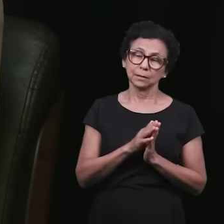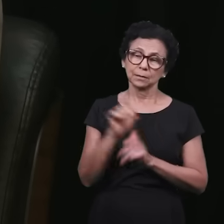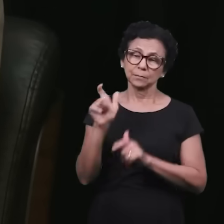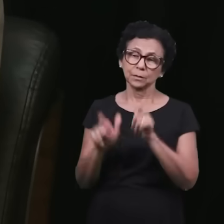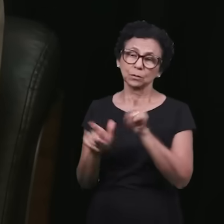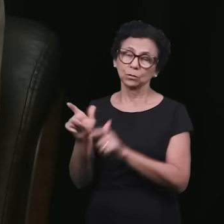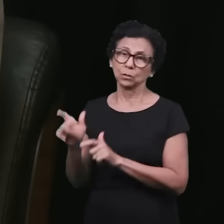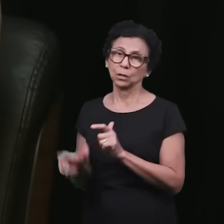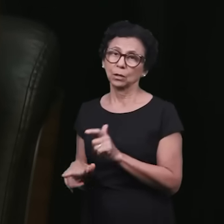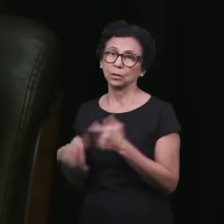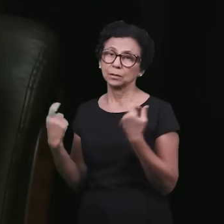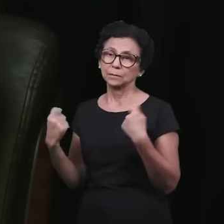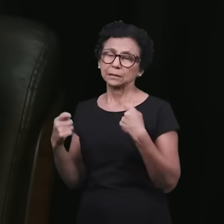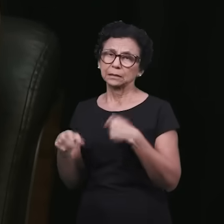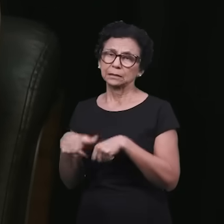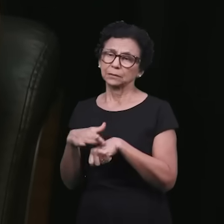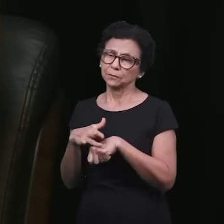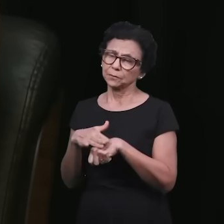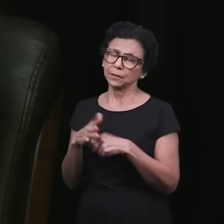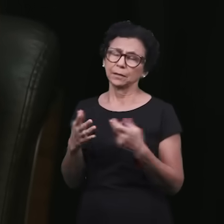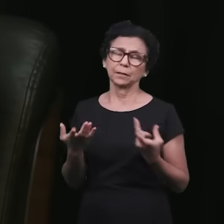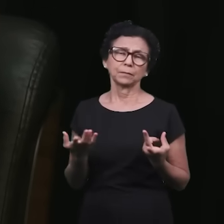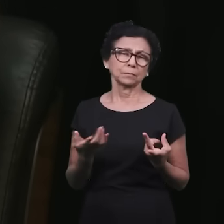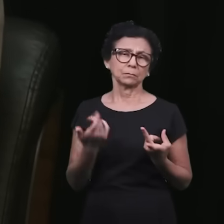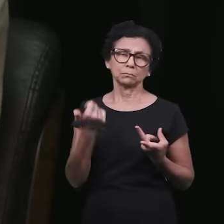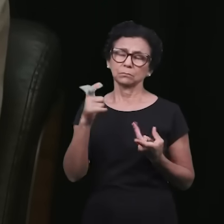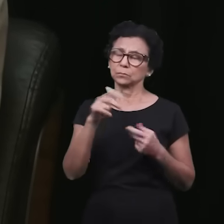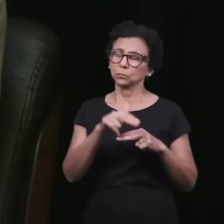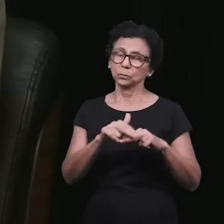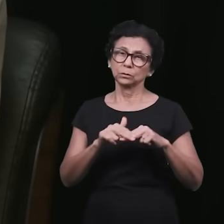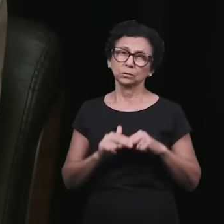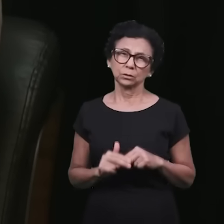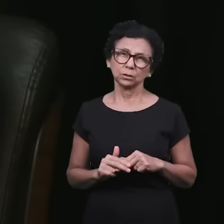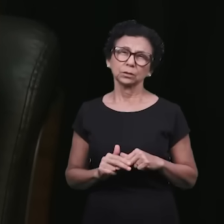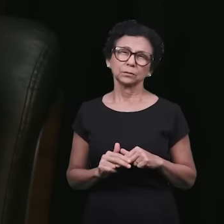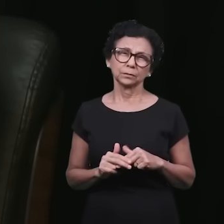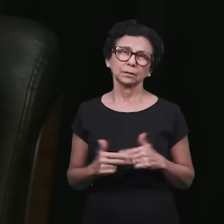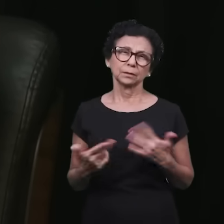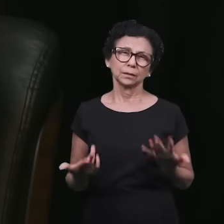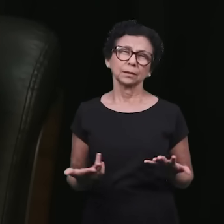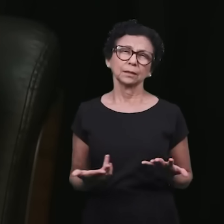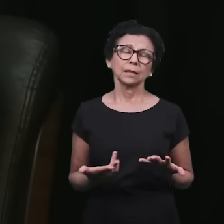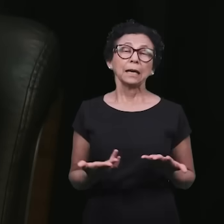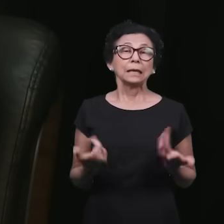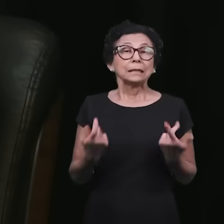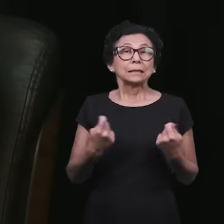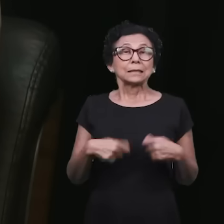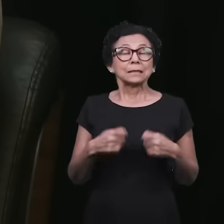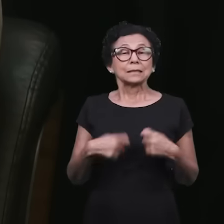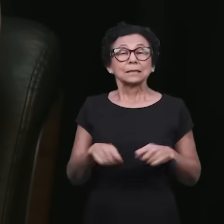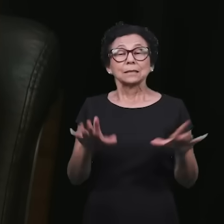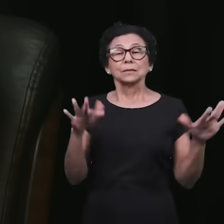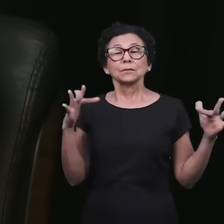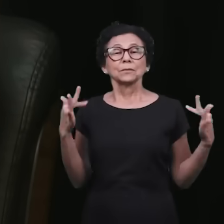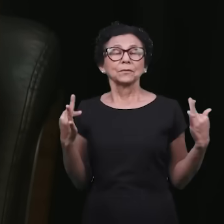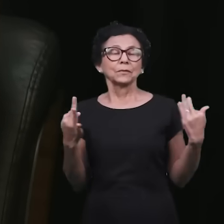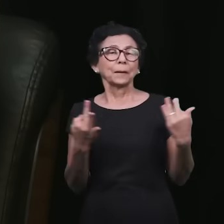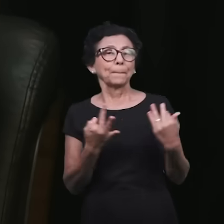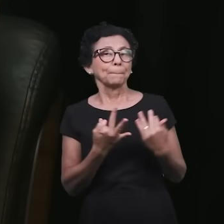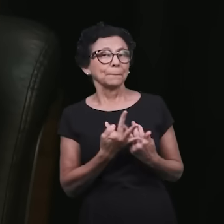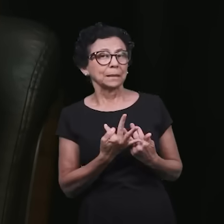precisando, enferma por algum motivo, que está afastada, às vezes está viajando, está com necessidade no lar, um lar